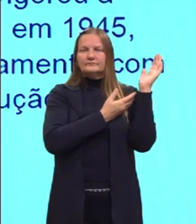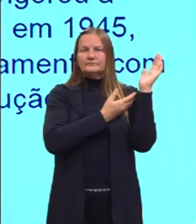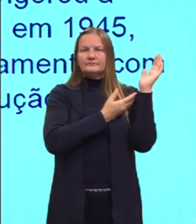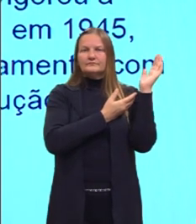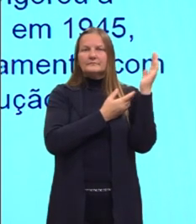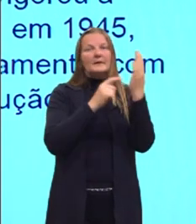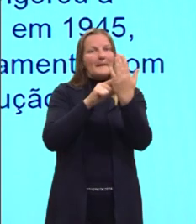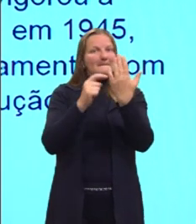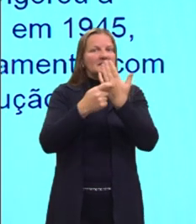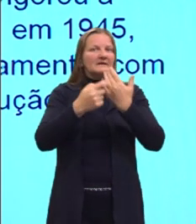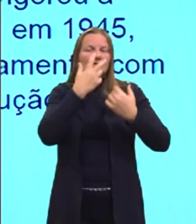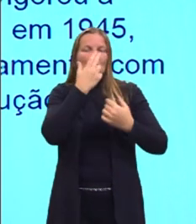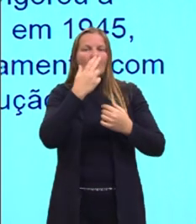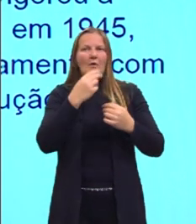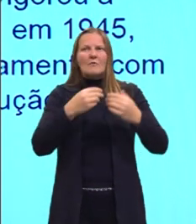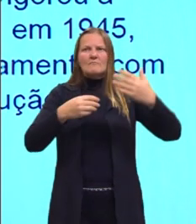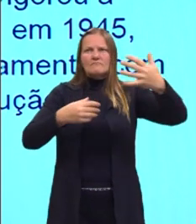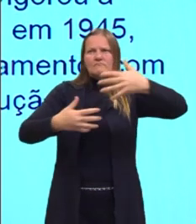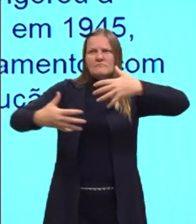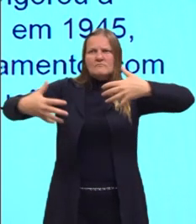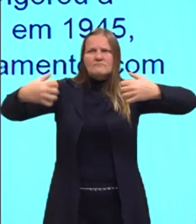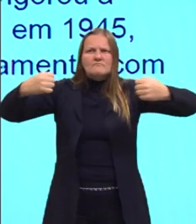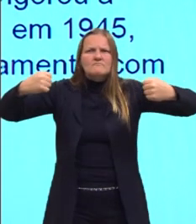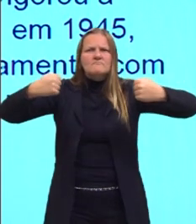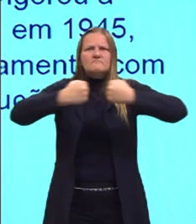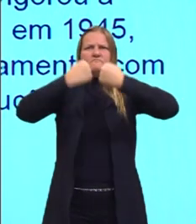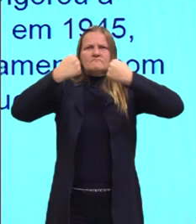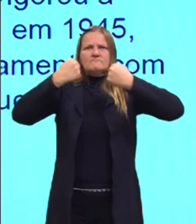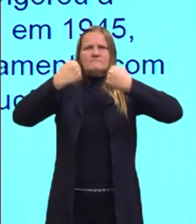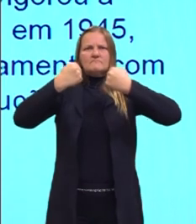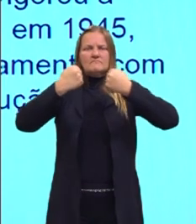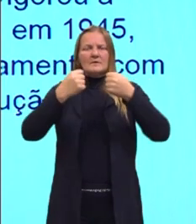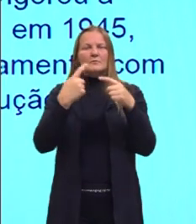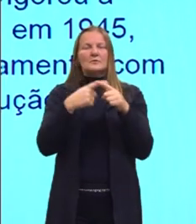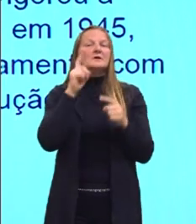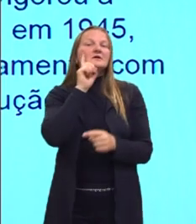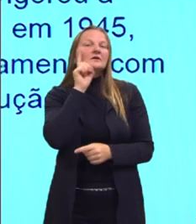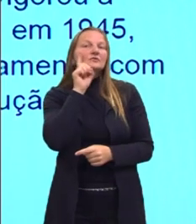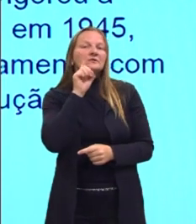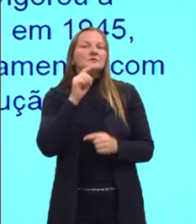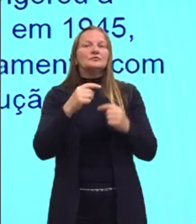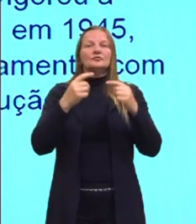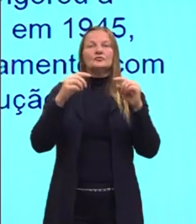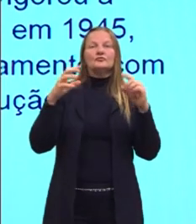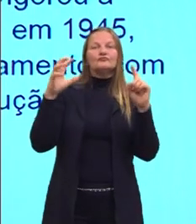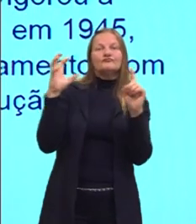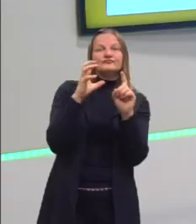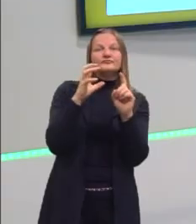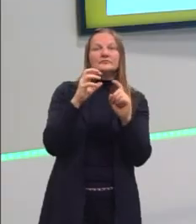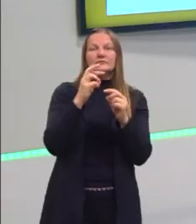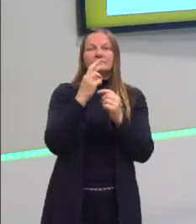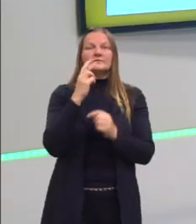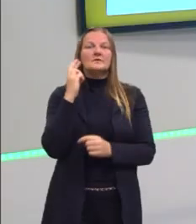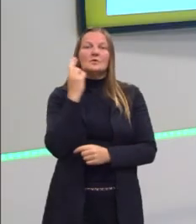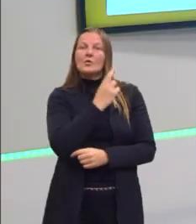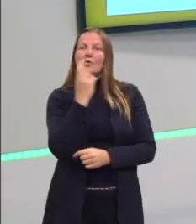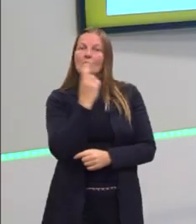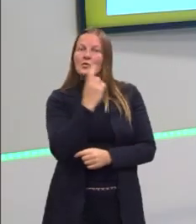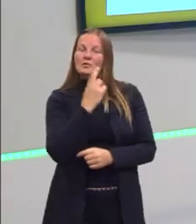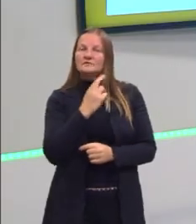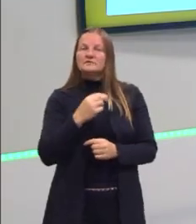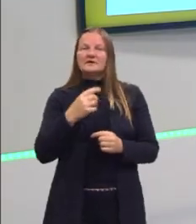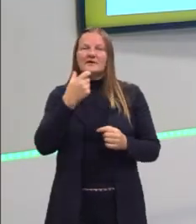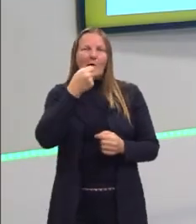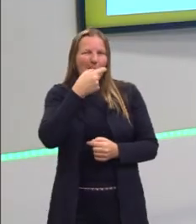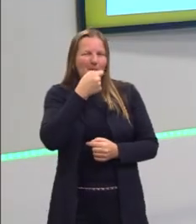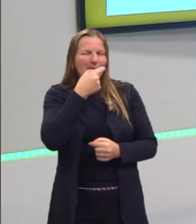literalmente força nessas duas mãos aí se chocando os Estados Unidos EA Rússia e aqui embaixo o trago justamente uma charge